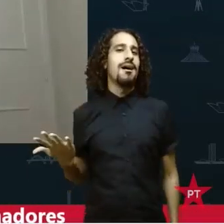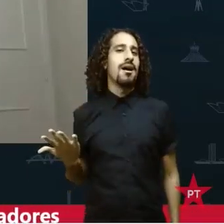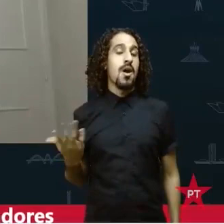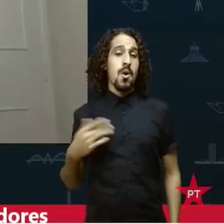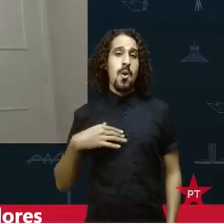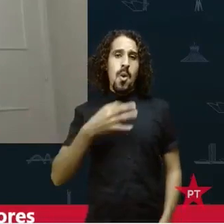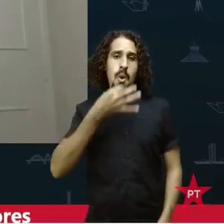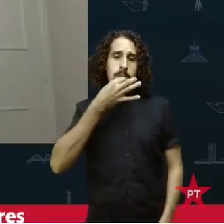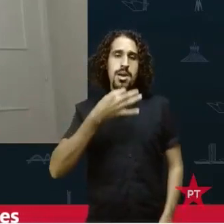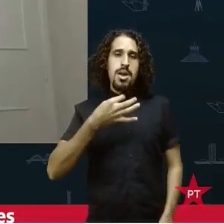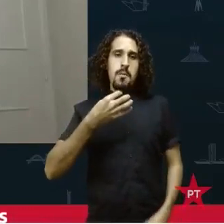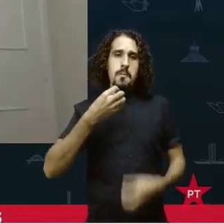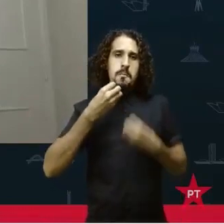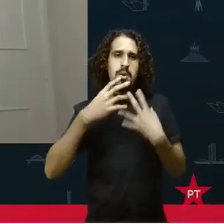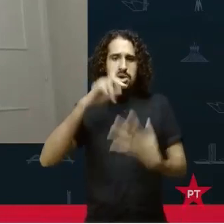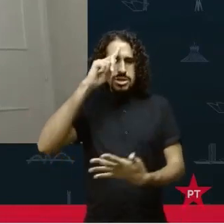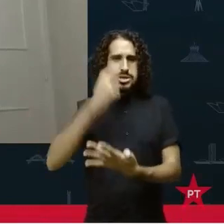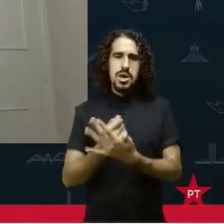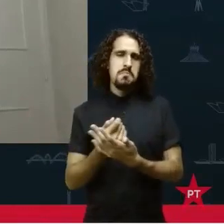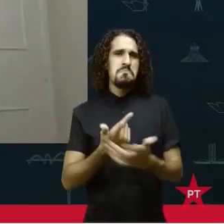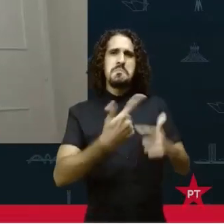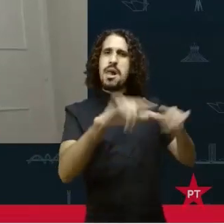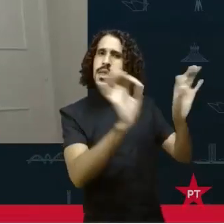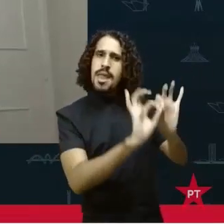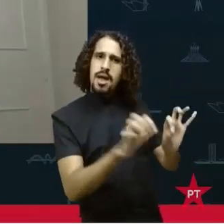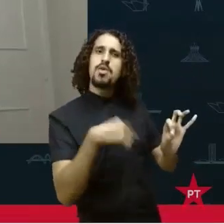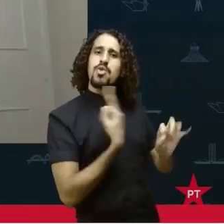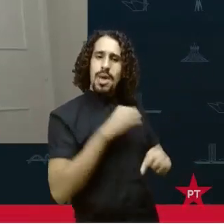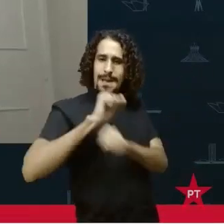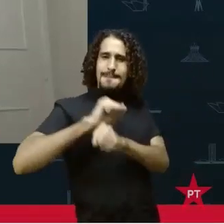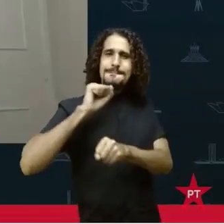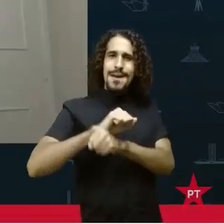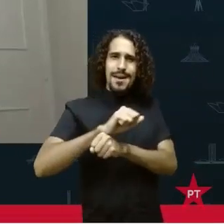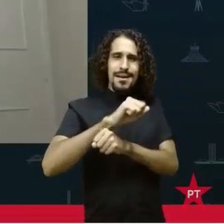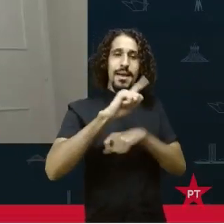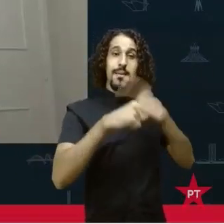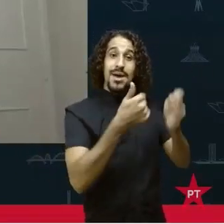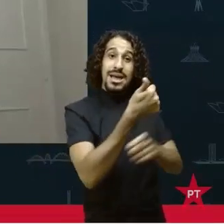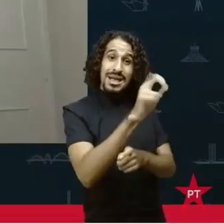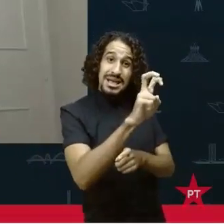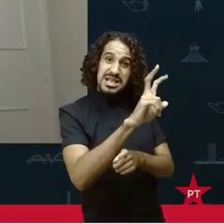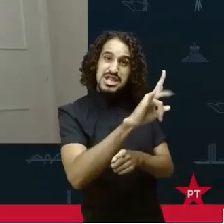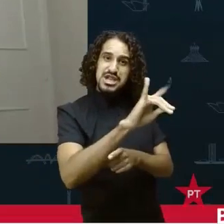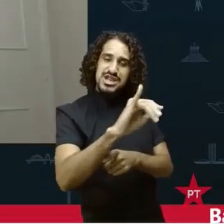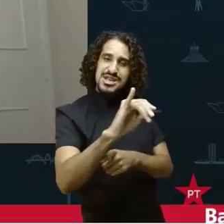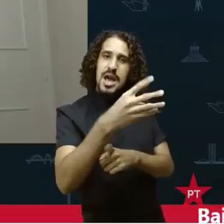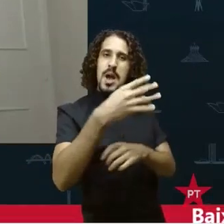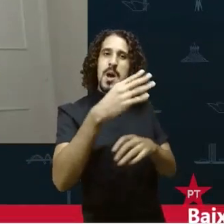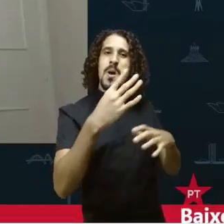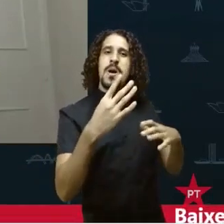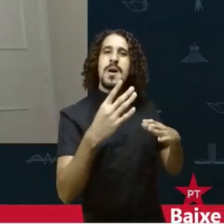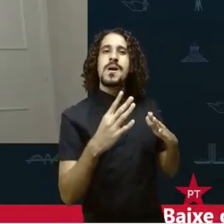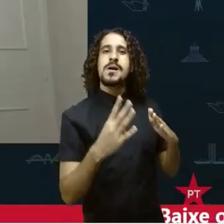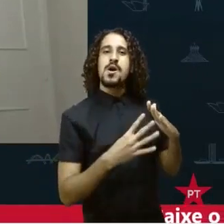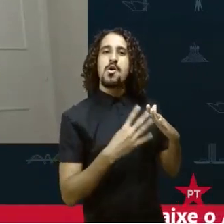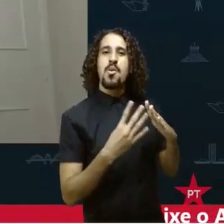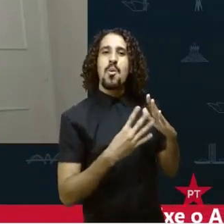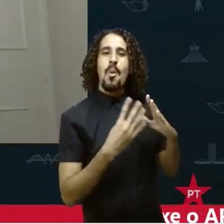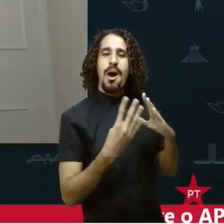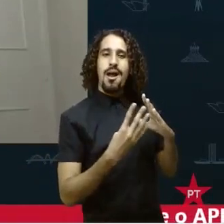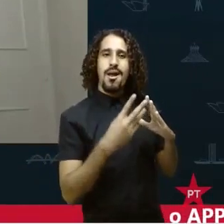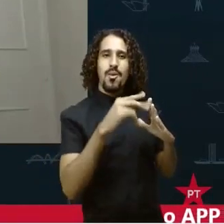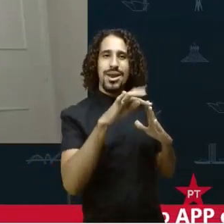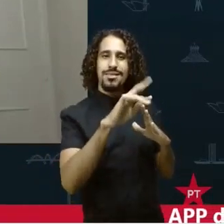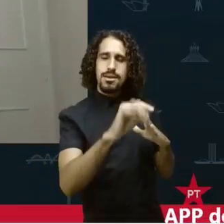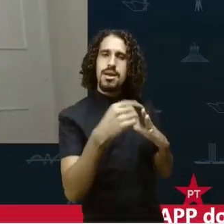tomada pelo presidente da CPI, dizendo: não há problema, nós vamos esperar ele passar pela quarentena mas nós queremos ele aqui presente